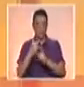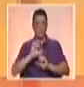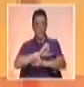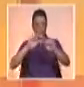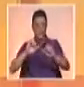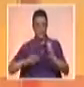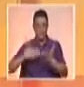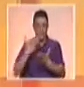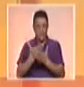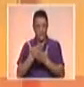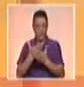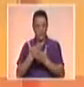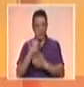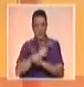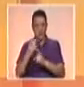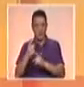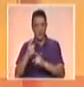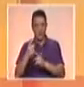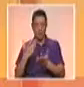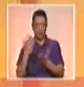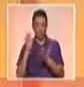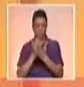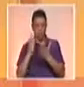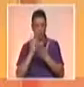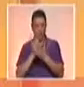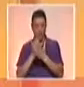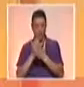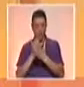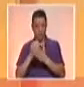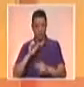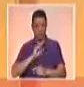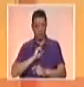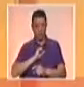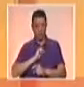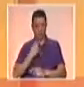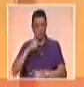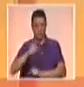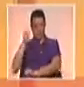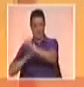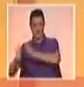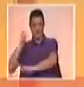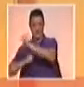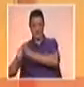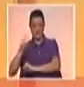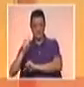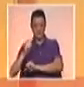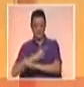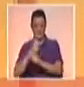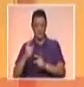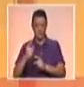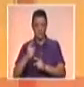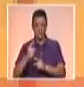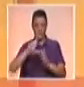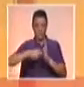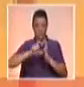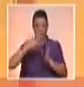essa oferta curricular também? Nós temos essa oferta curricular e eu vou voltar um pouco atrás. Sim, claro. Portanto, o